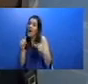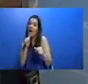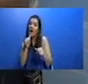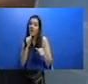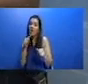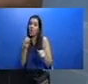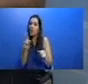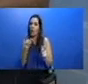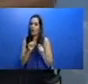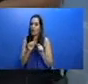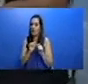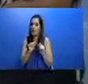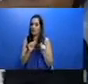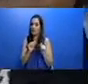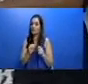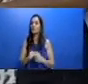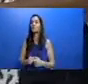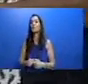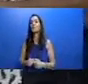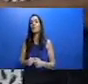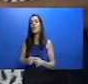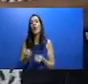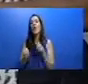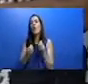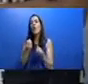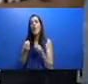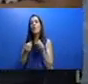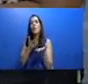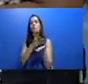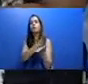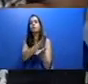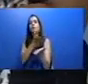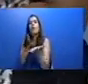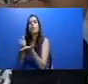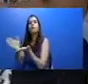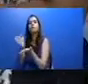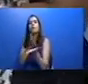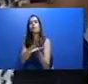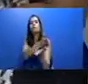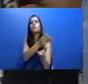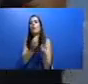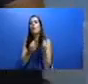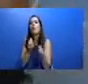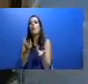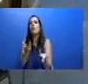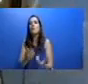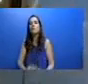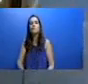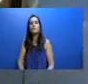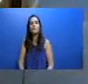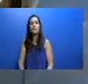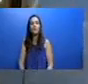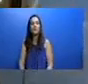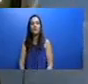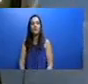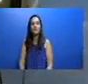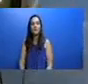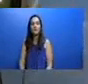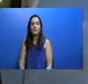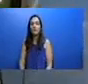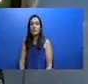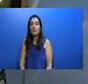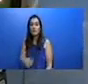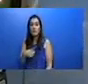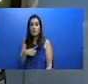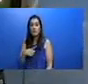essa continha, esse algoritmo. Então, como nós vamos resolver esse problema? Olha, aqui tem um pacote único, né? Que vem